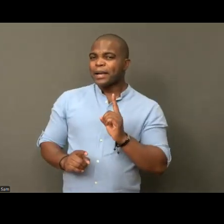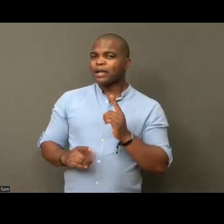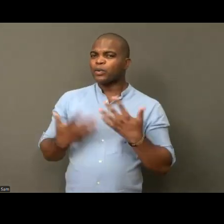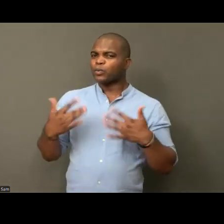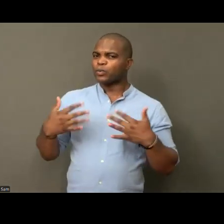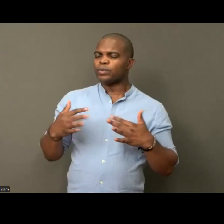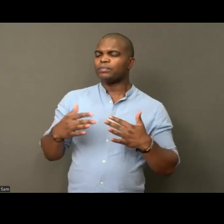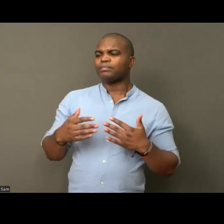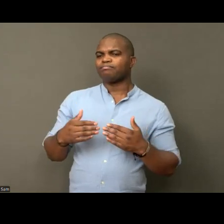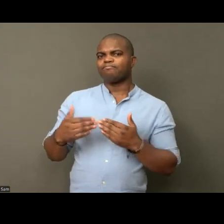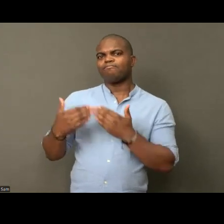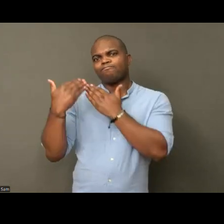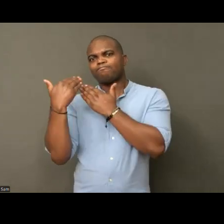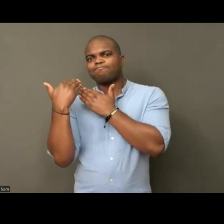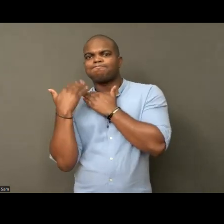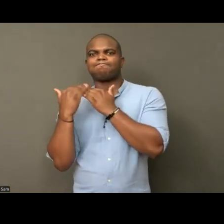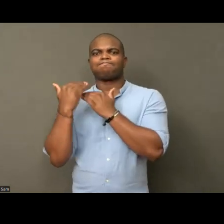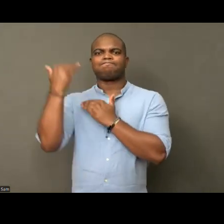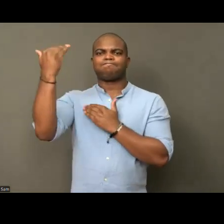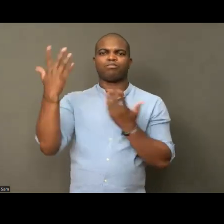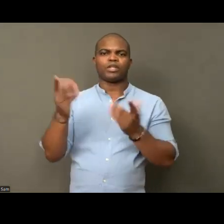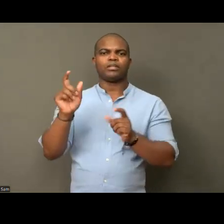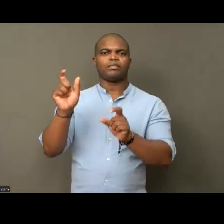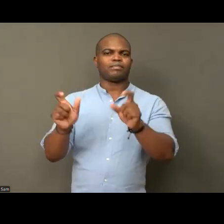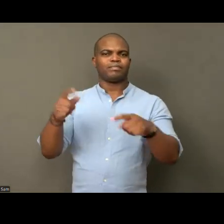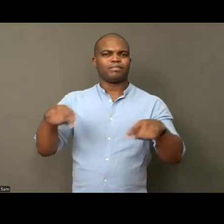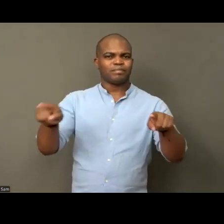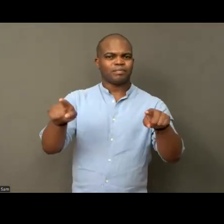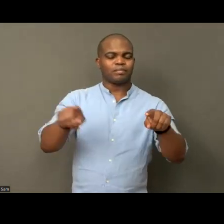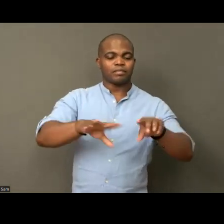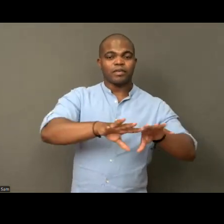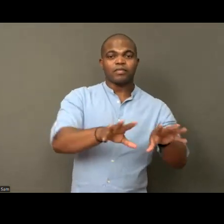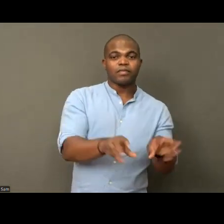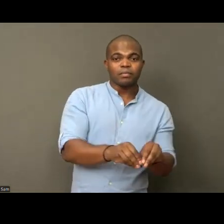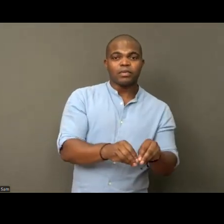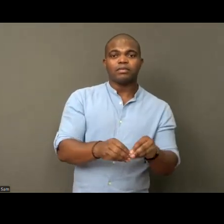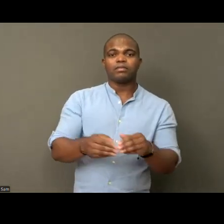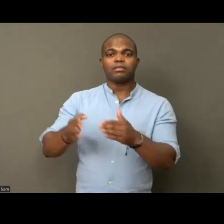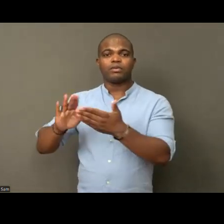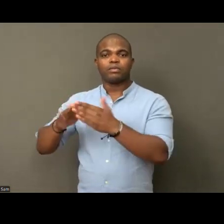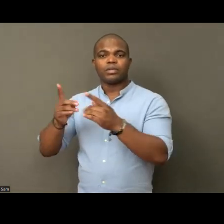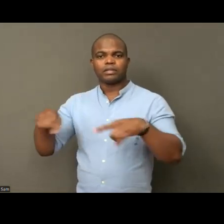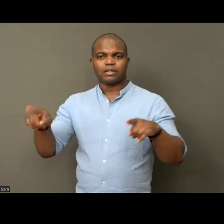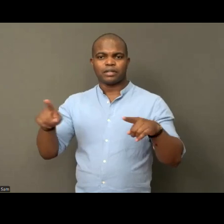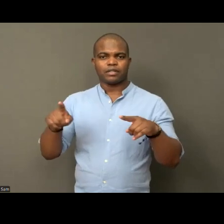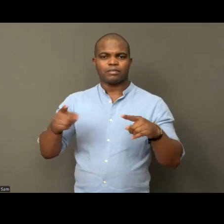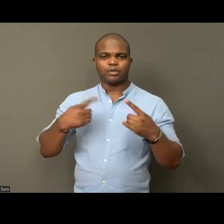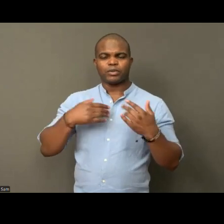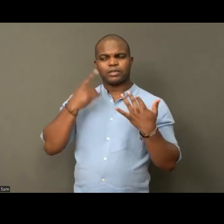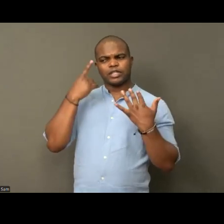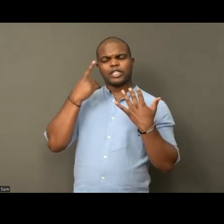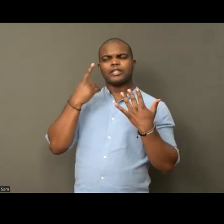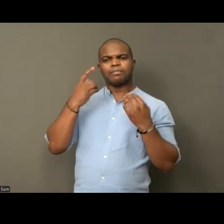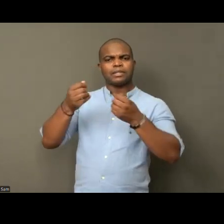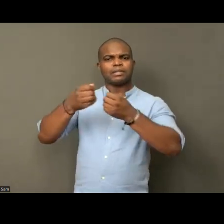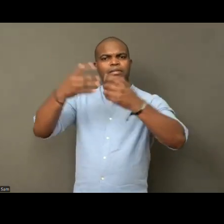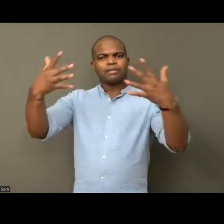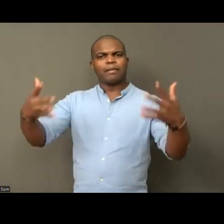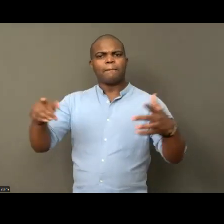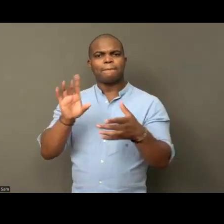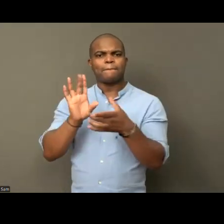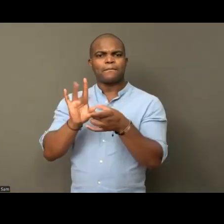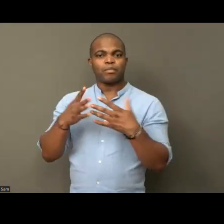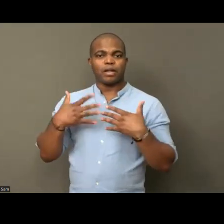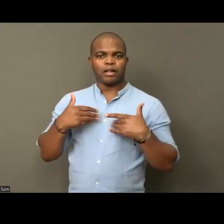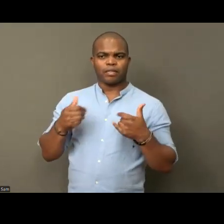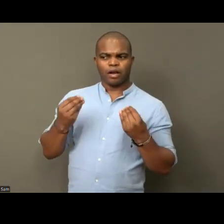ao mesmo tempo que sobrecarregam os sistemas de saúde. Essas doenças afetam predominantemente a população em situações de